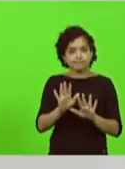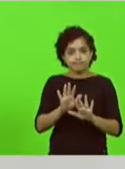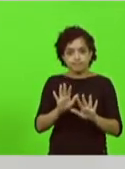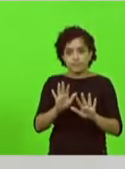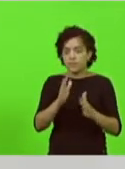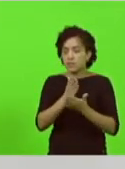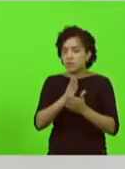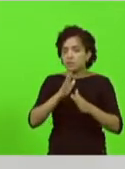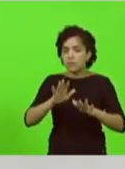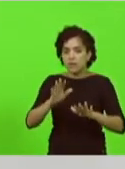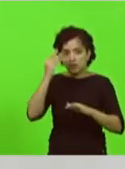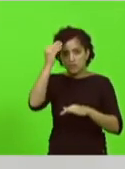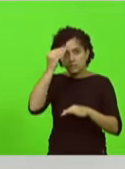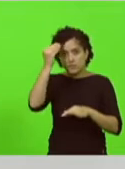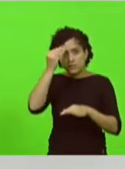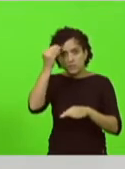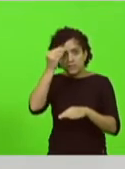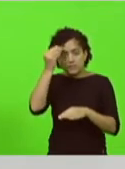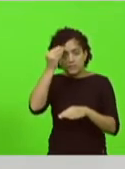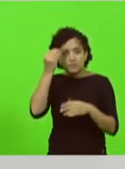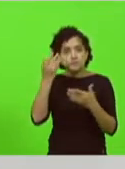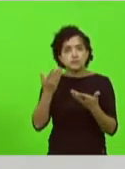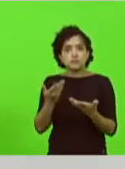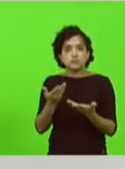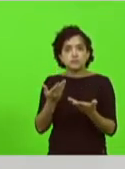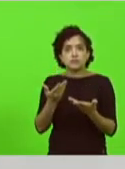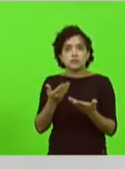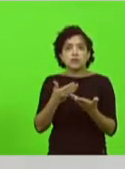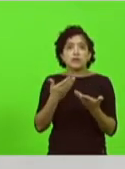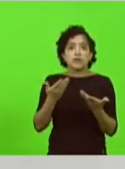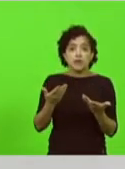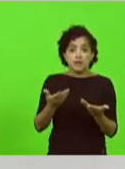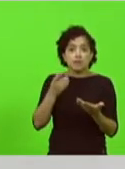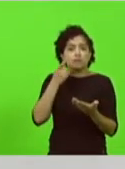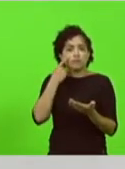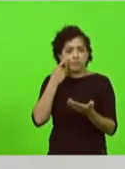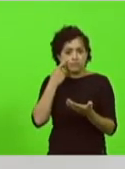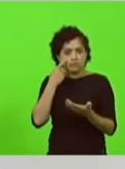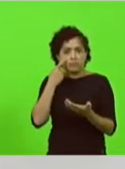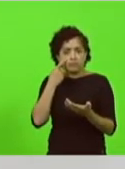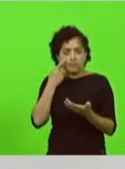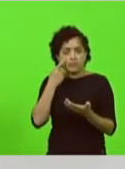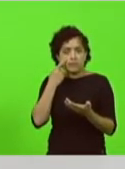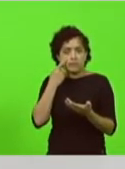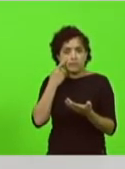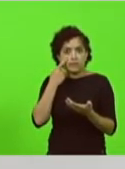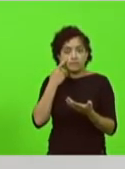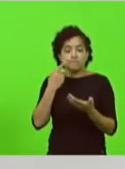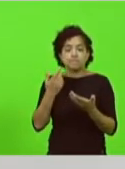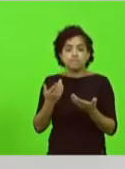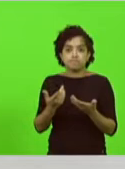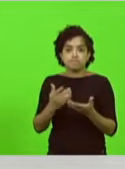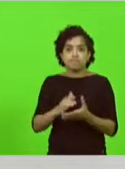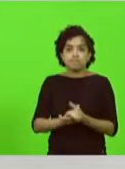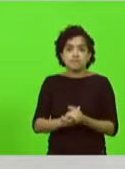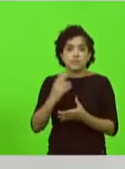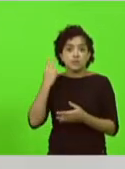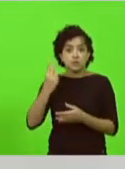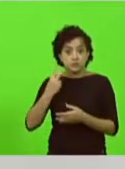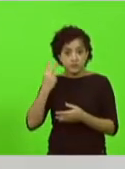com a população. Fiquei muito feliz de ver a grande maioria dos vereadores se mostrando favorável a isso,